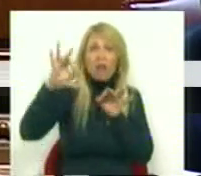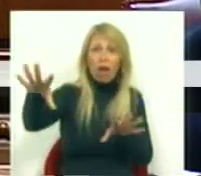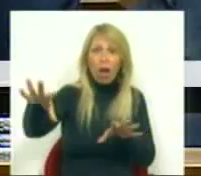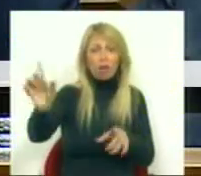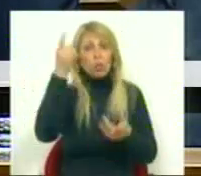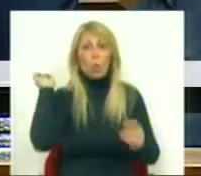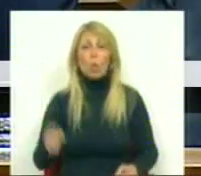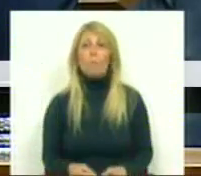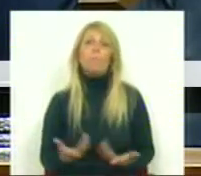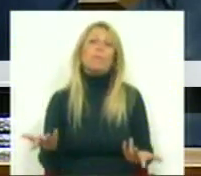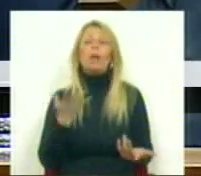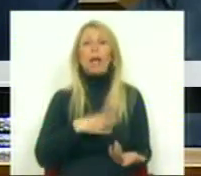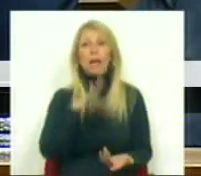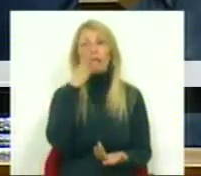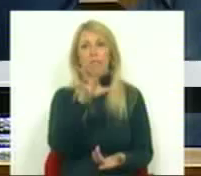Significa isto, portanto, senhor